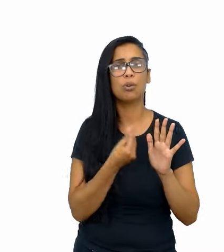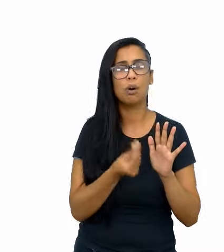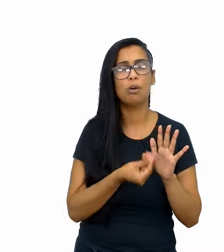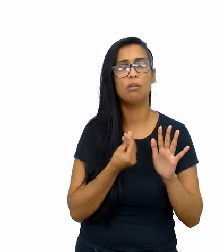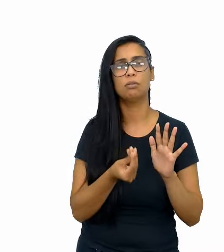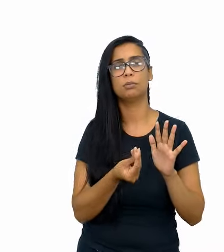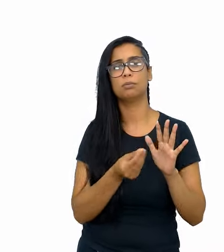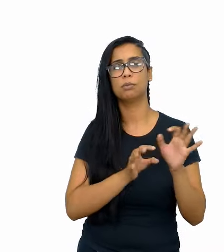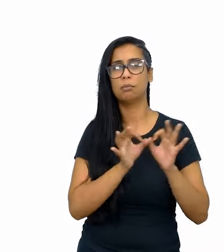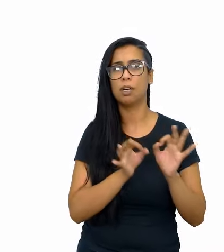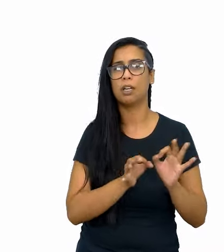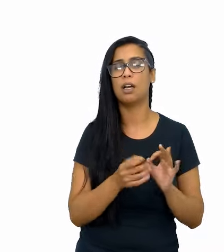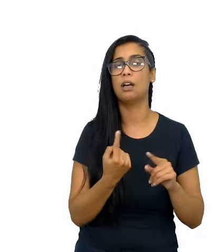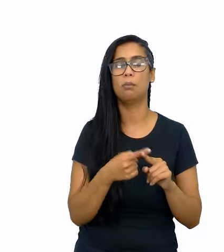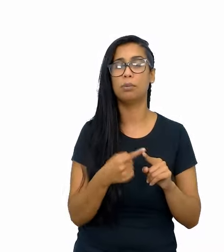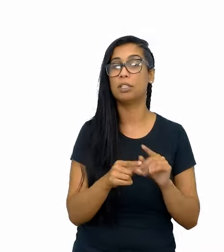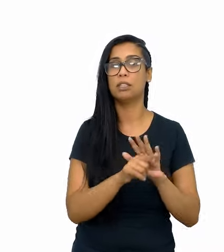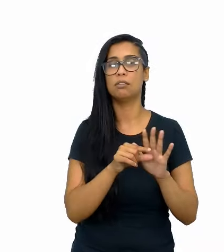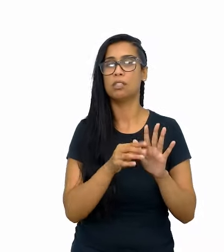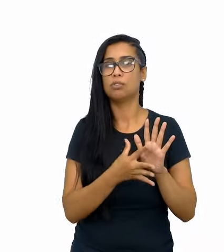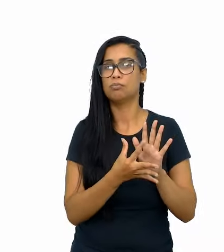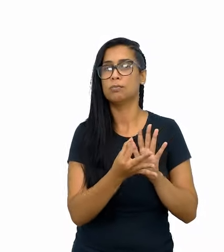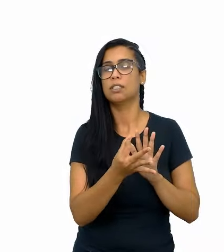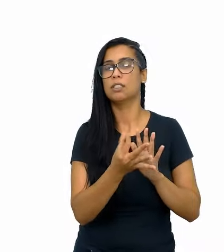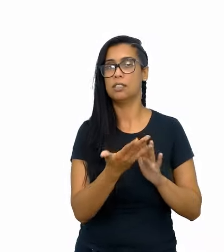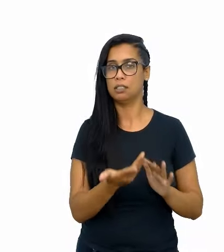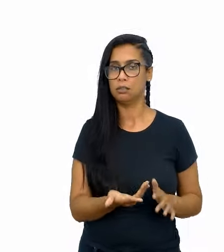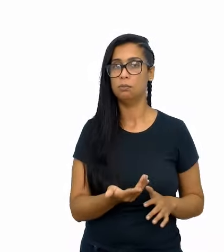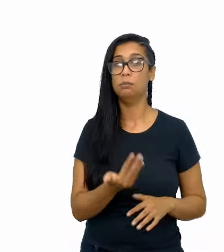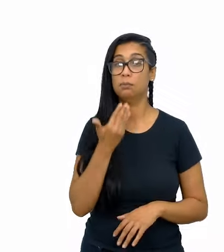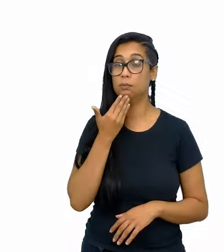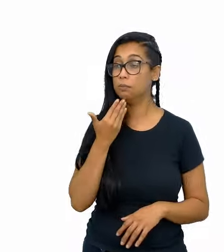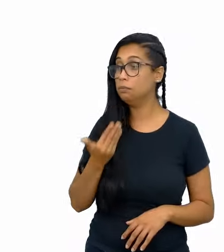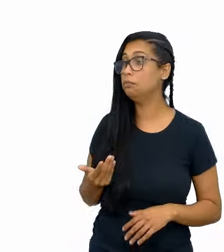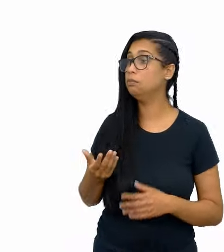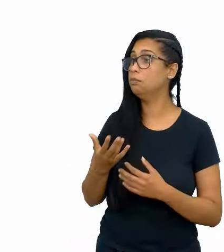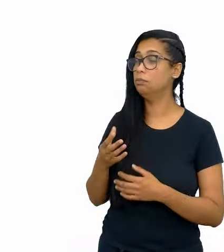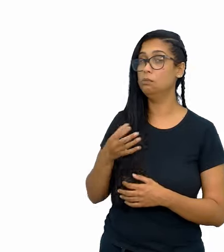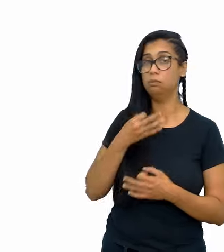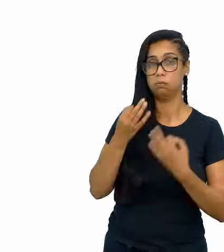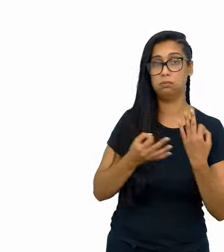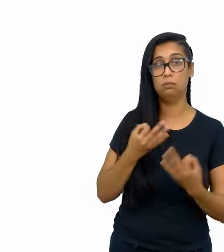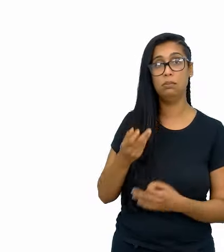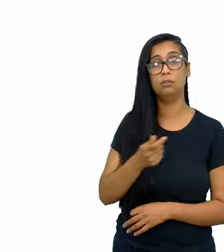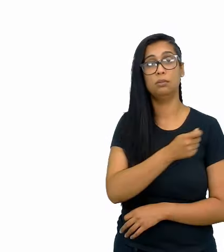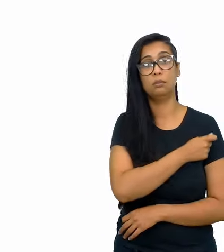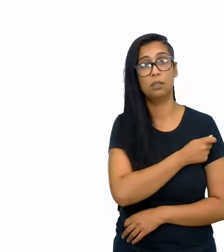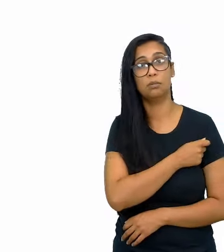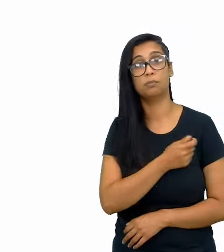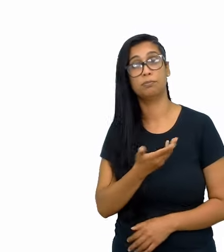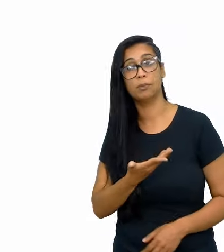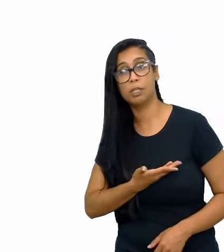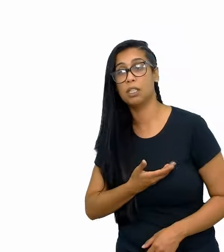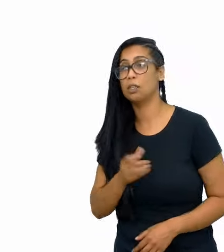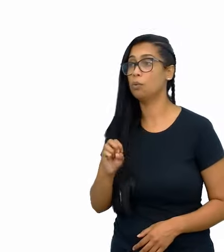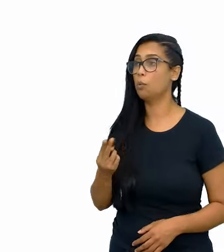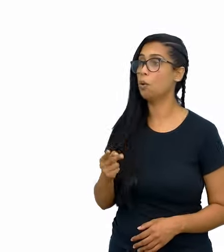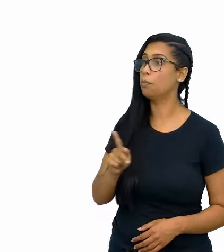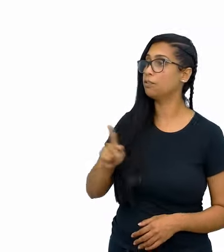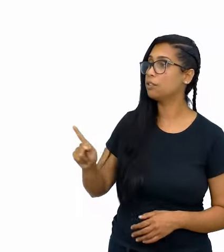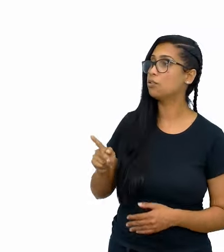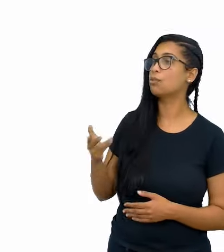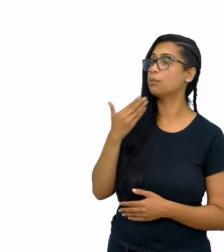dessa escolha, pedir opinião para o colega, ou mesmo para você, professor, discutir sobre esses